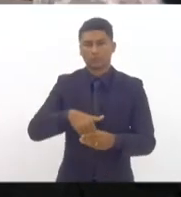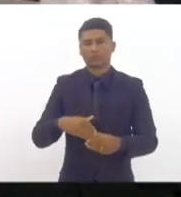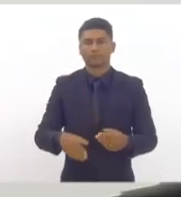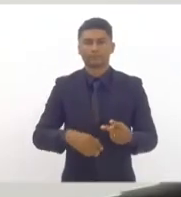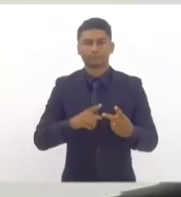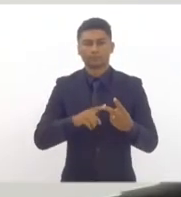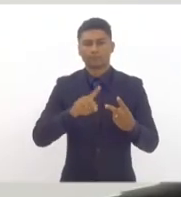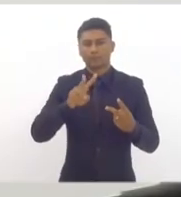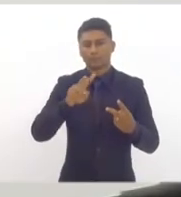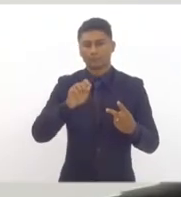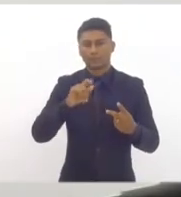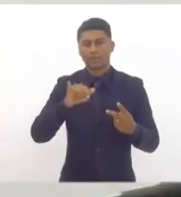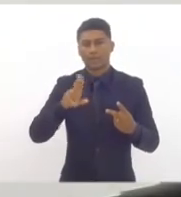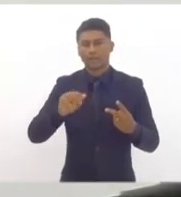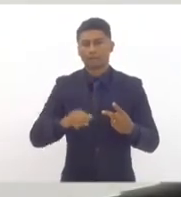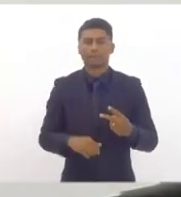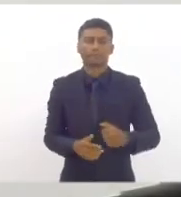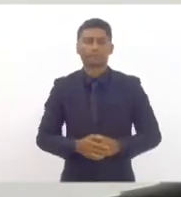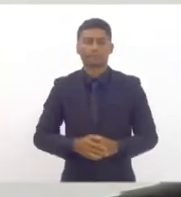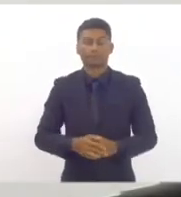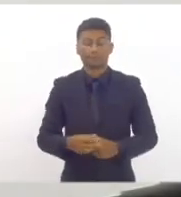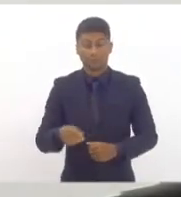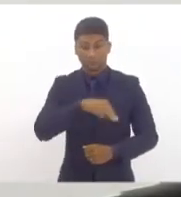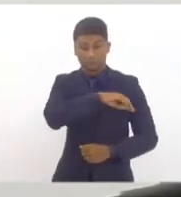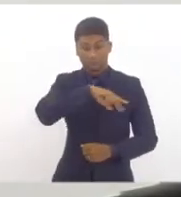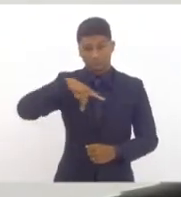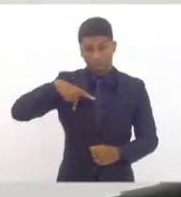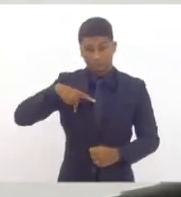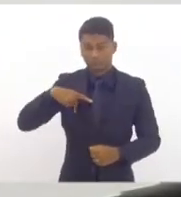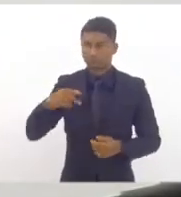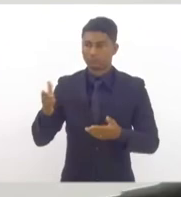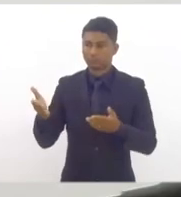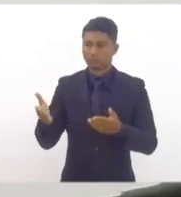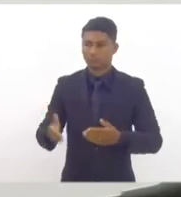Próximo voto, Ministério Público.